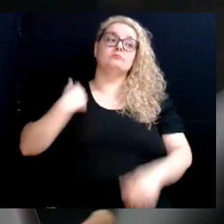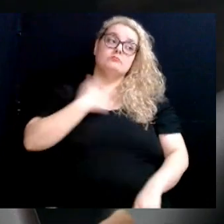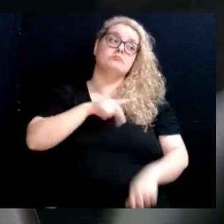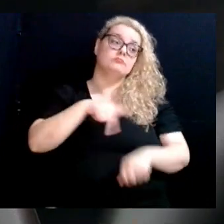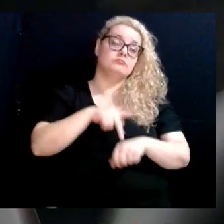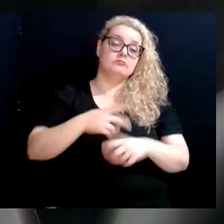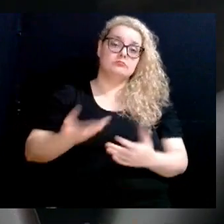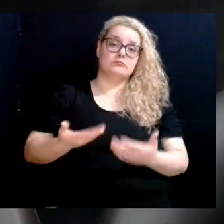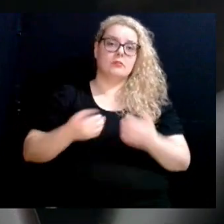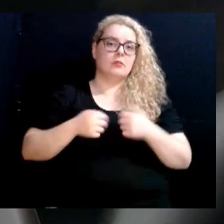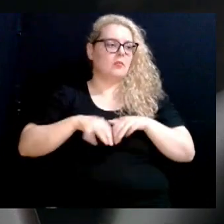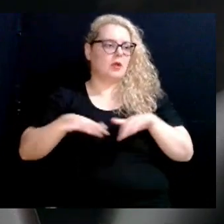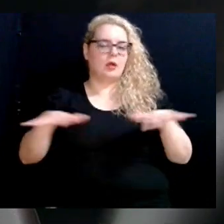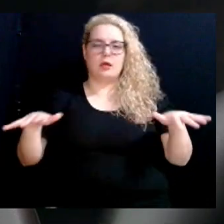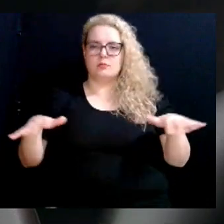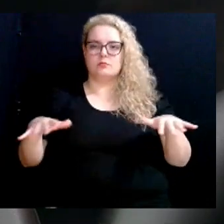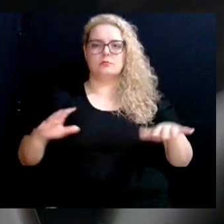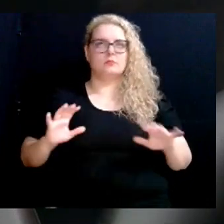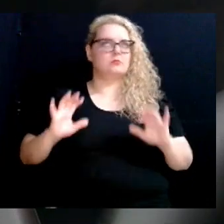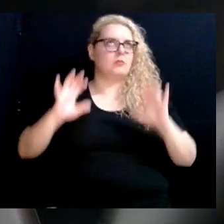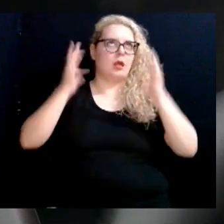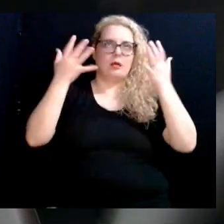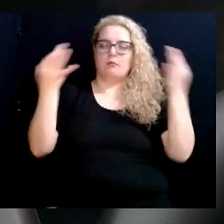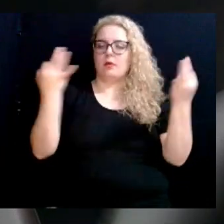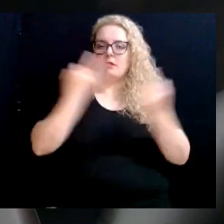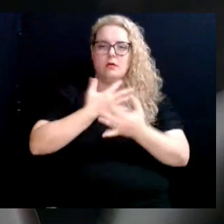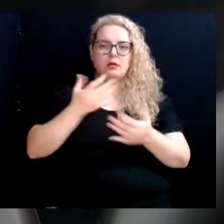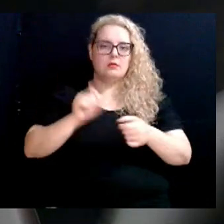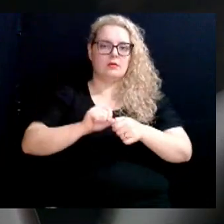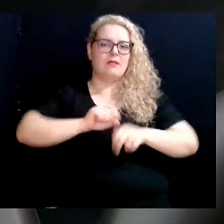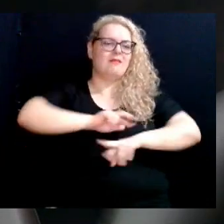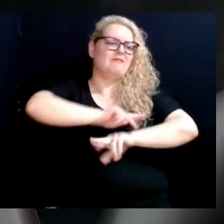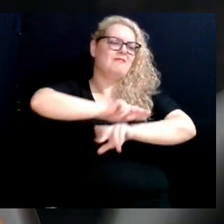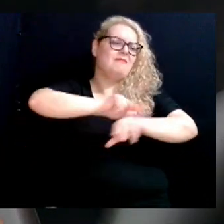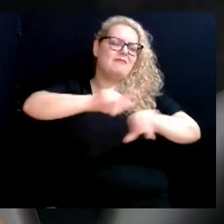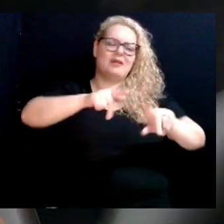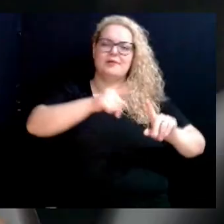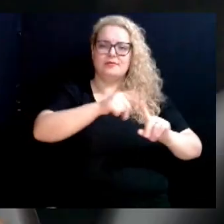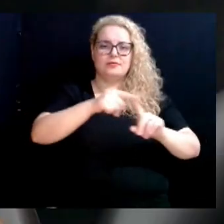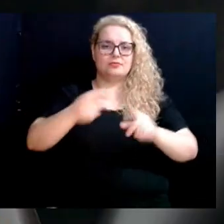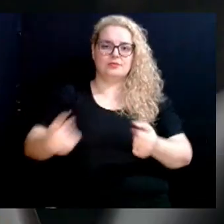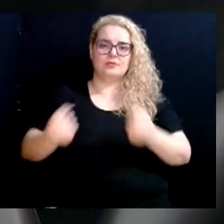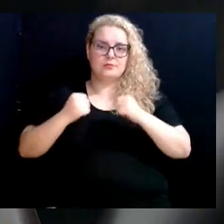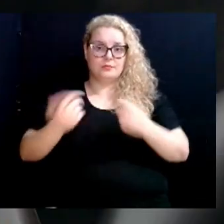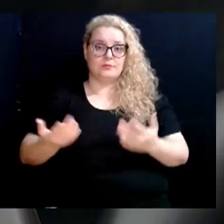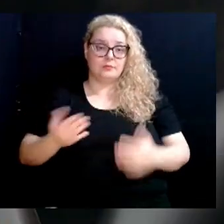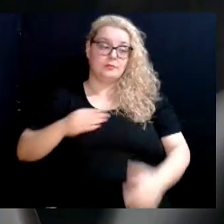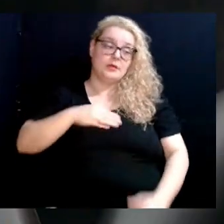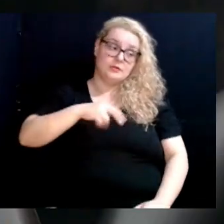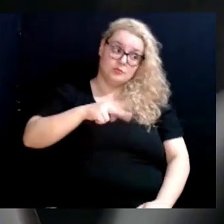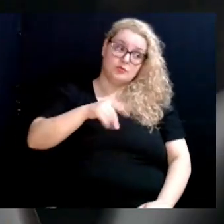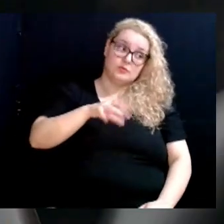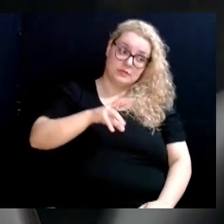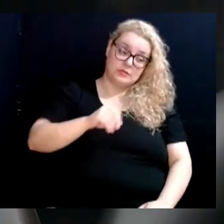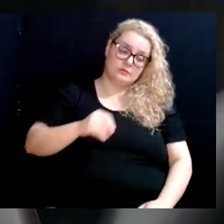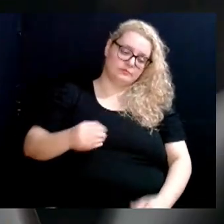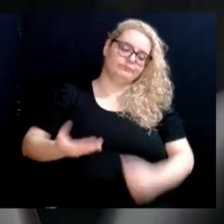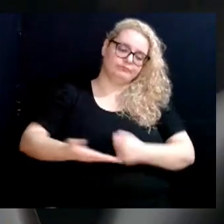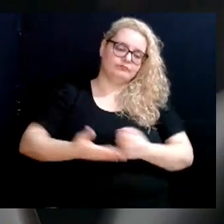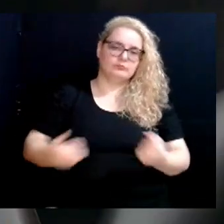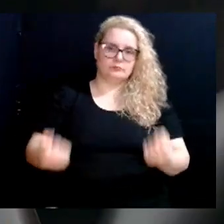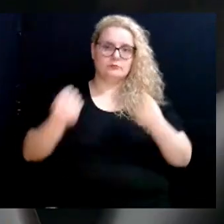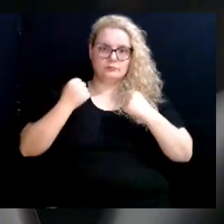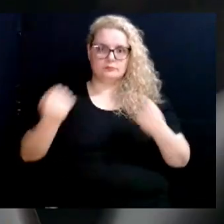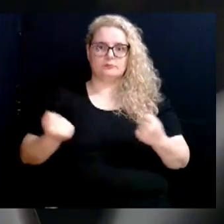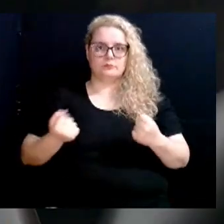muito abrangente, temos um clima ótimo, a gente tem possibilidade de fazer diversas modalidades, mas a musculação acaba sendo base. Ou você vai pelo amor, ou você vai